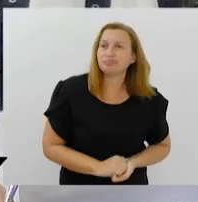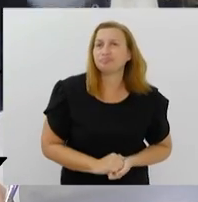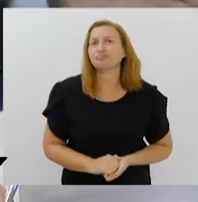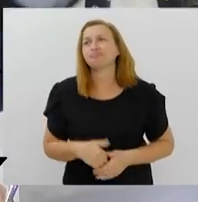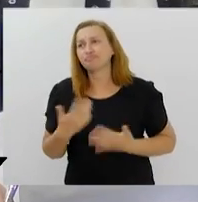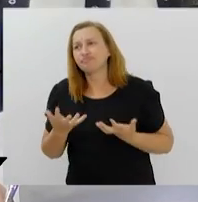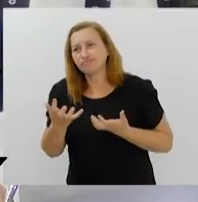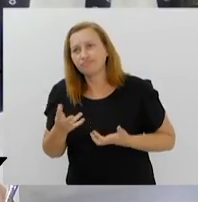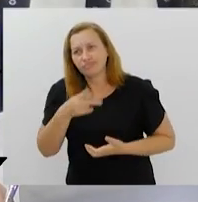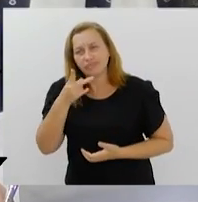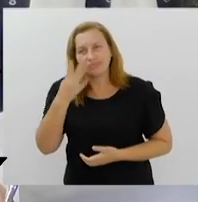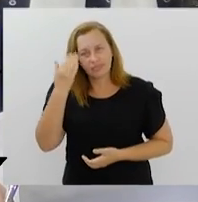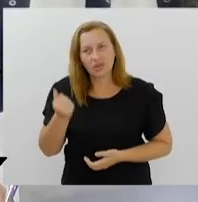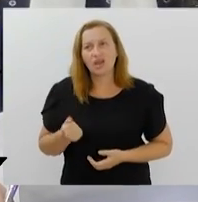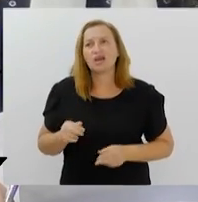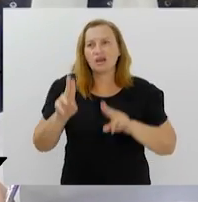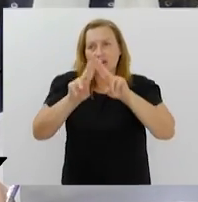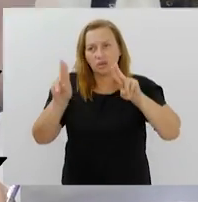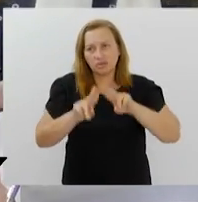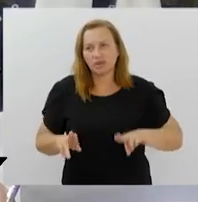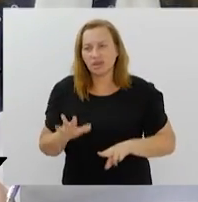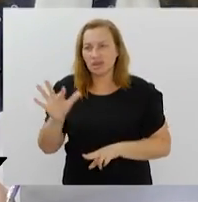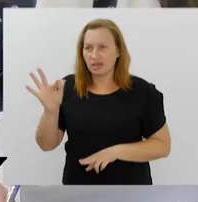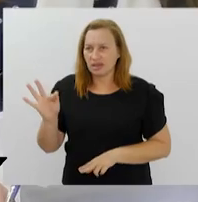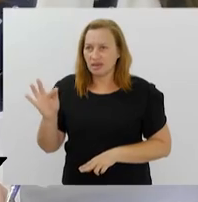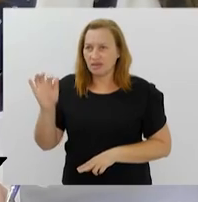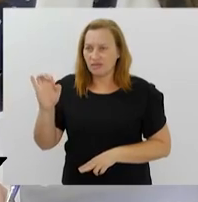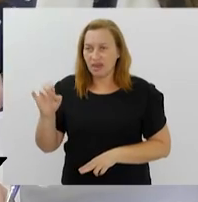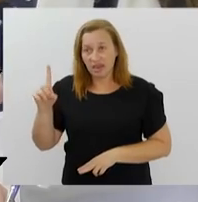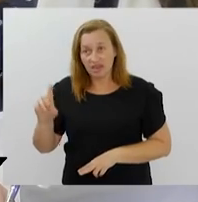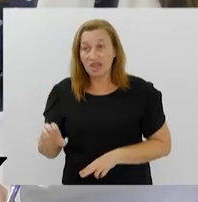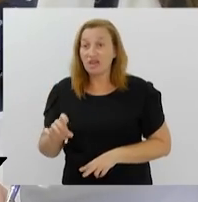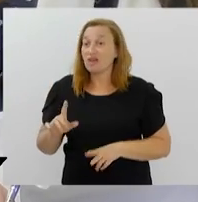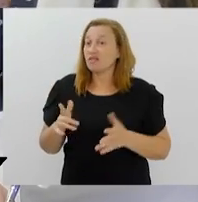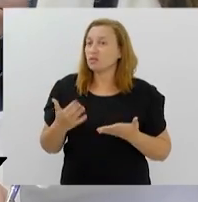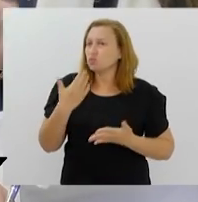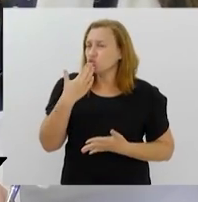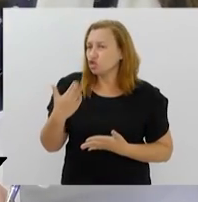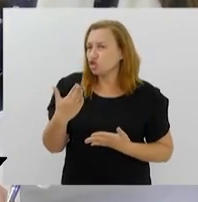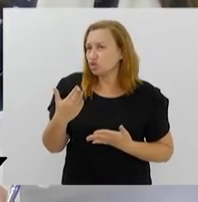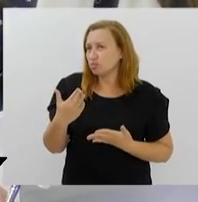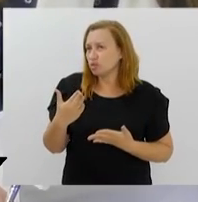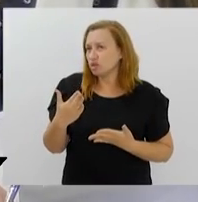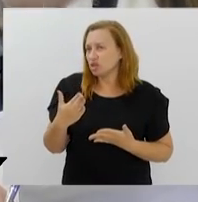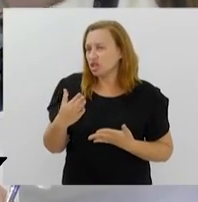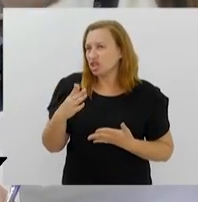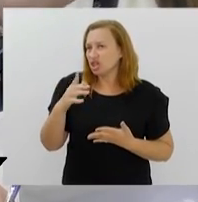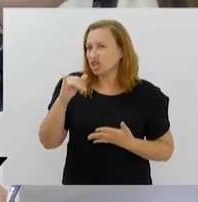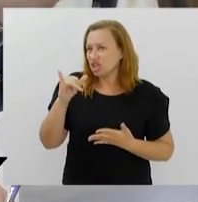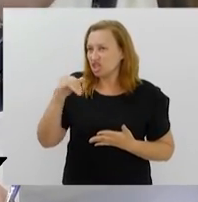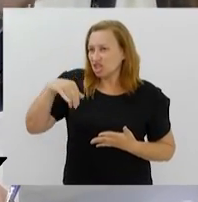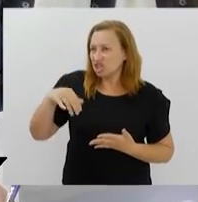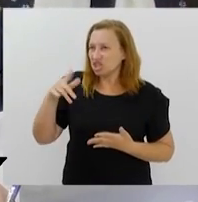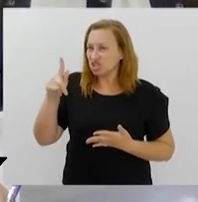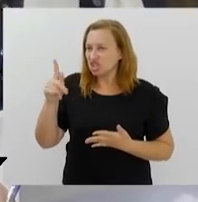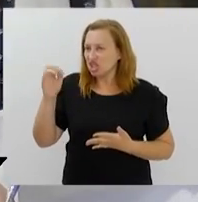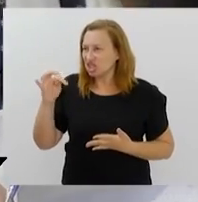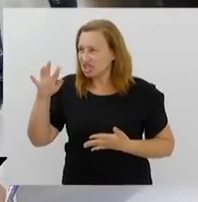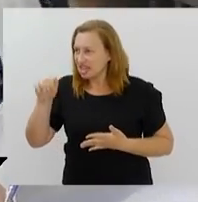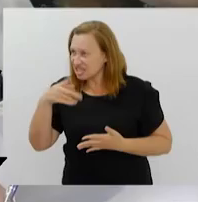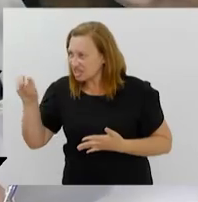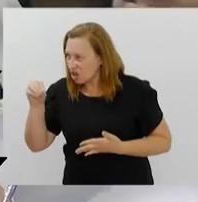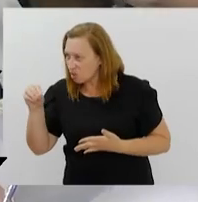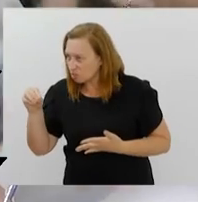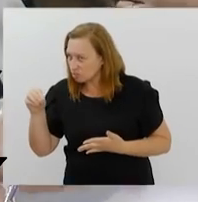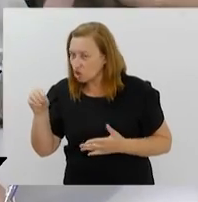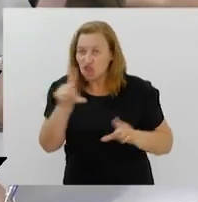seguinte por favor a Unimed ferge faz algum tipo de vou usar a palavra higienização ela faz algum tipo